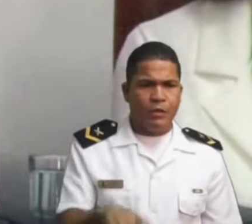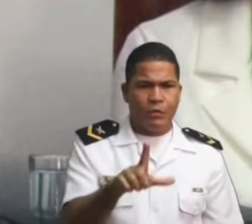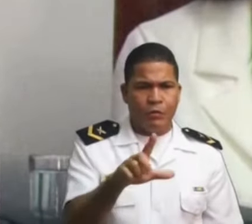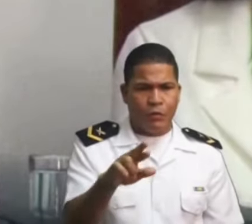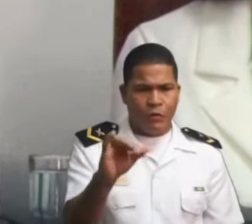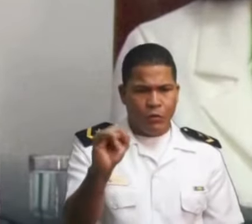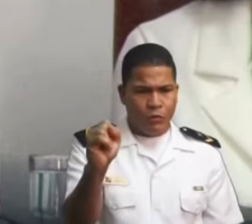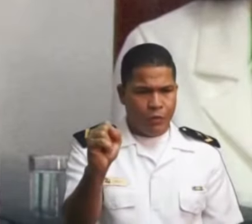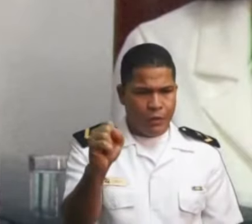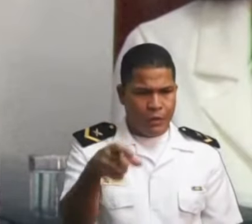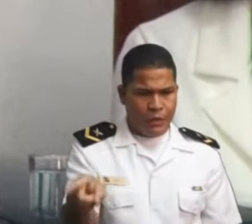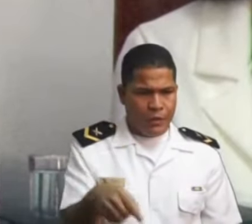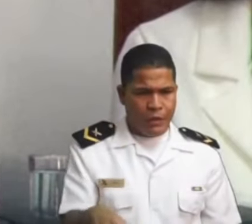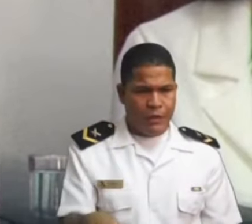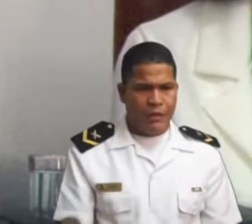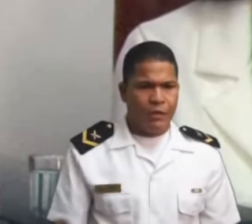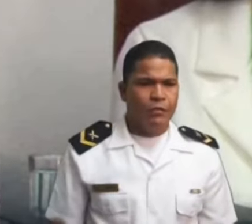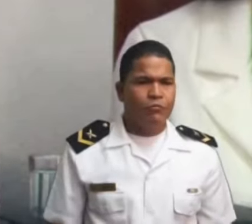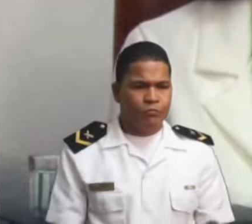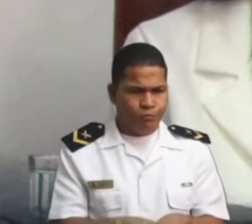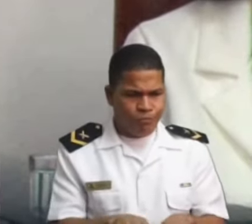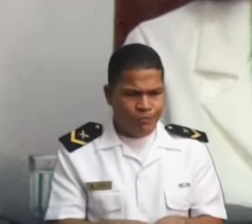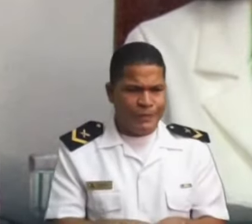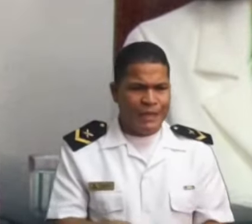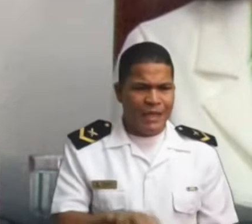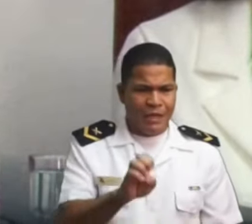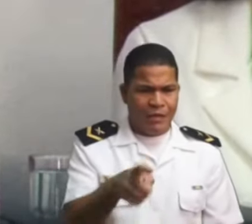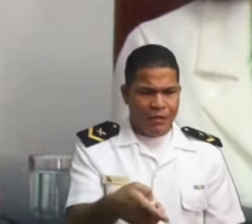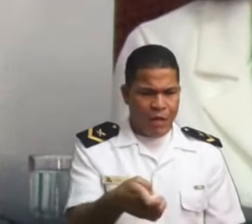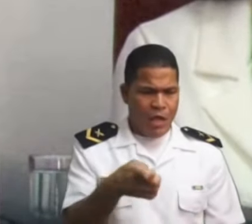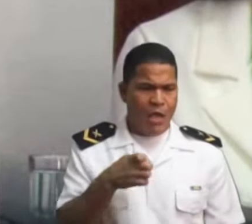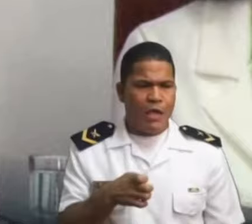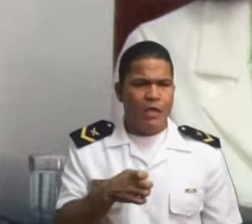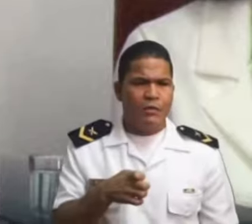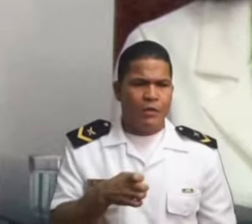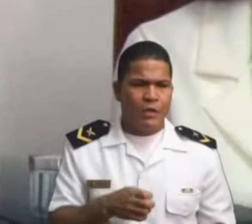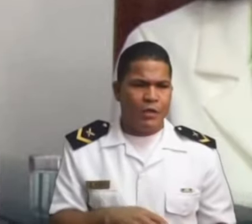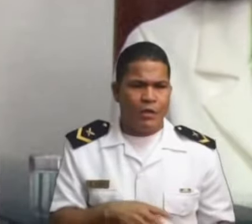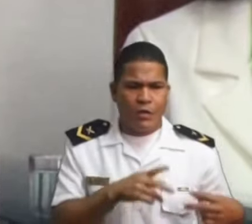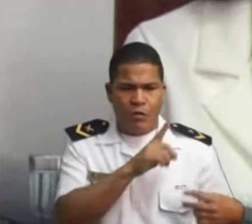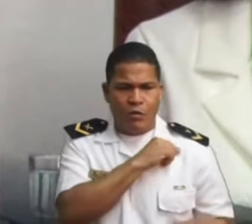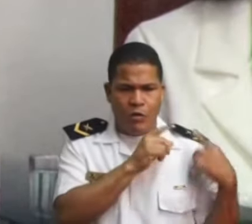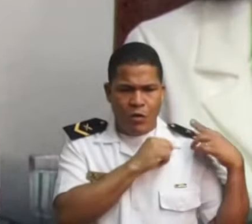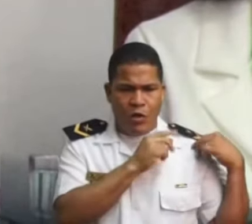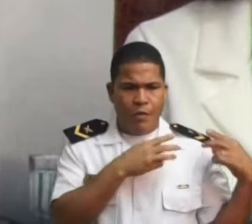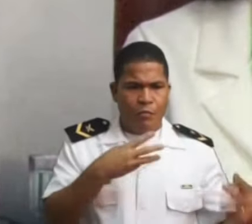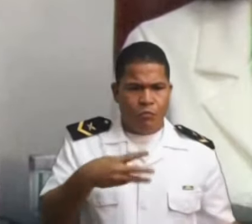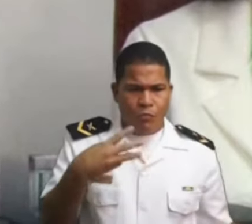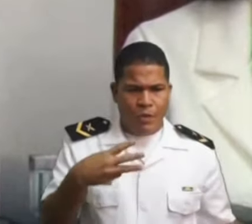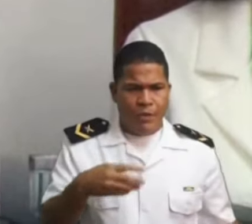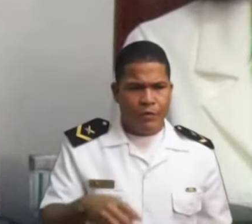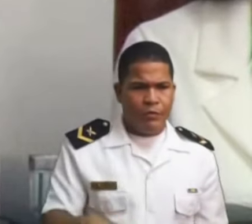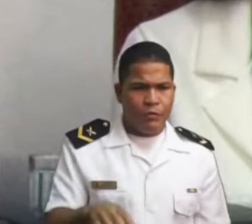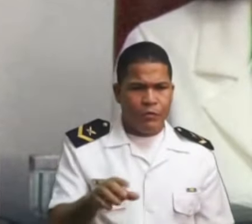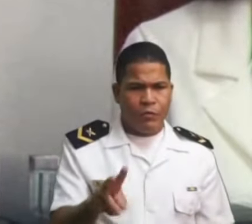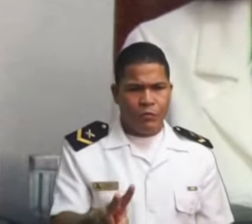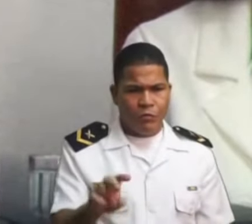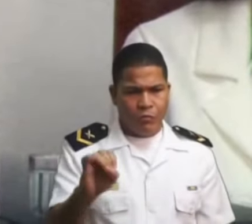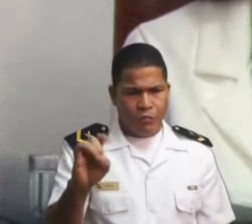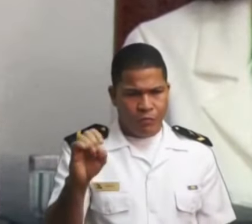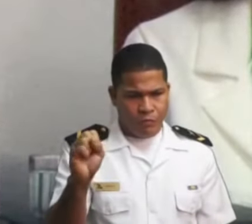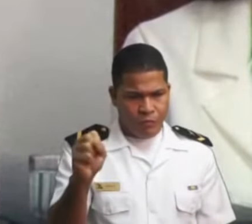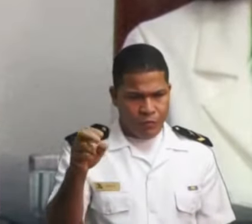senhor ex-presidente do Tribunal Marítimo, vice-almirante Wilson Pereira de Lima Filho,